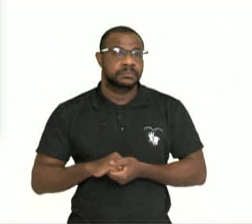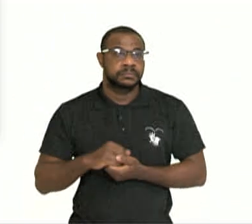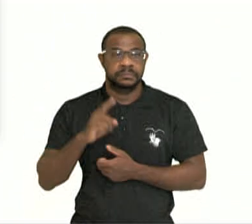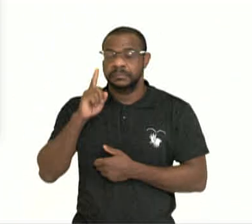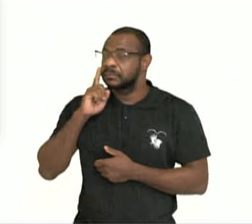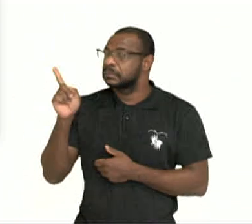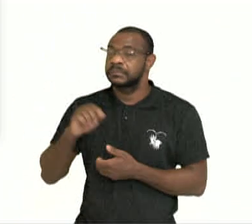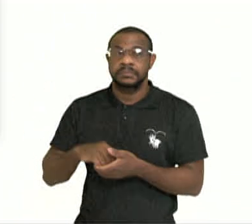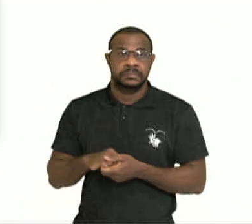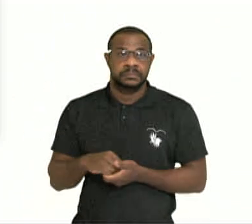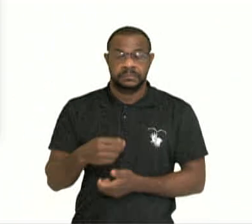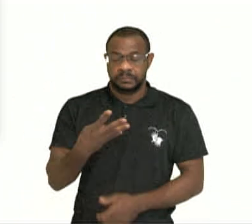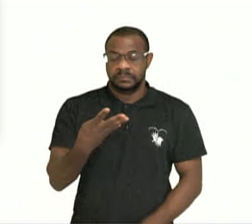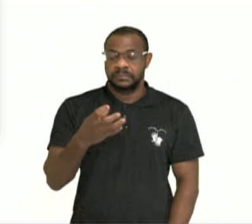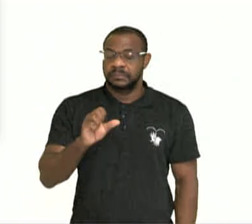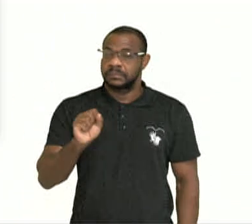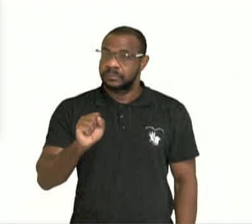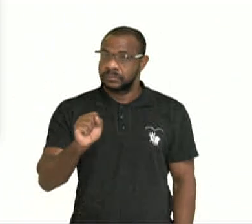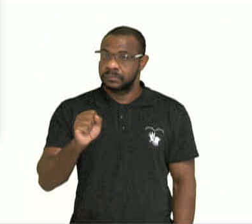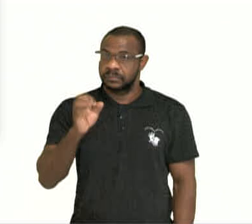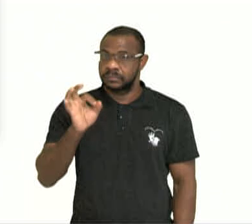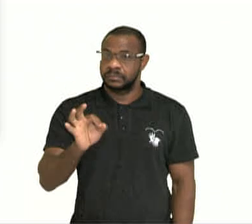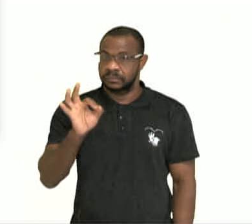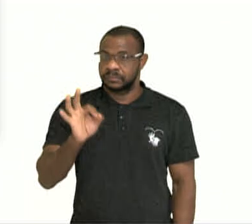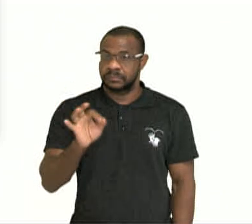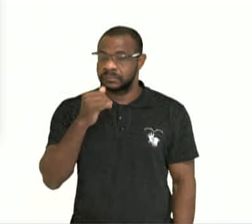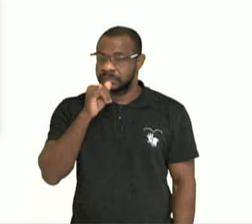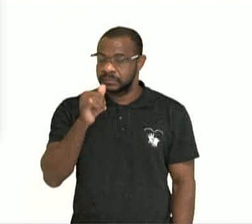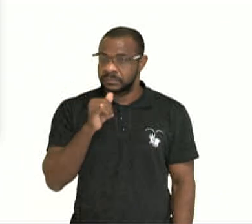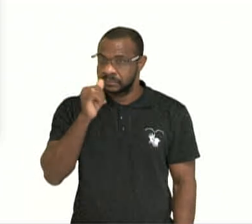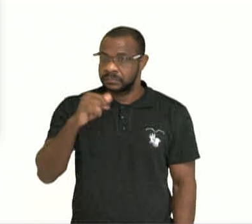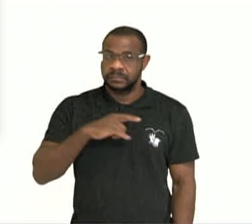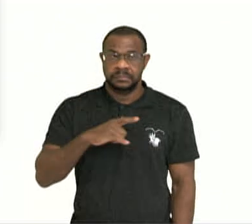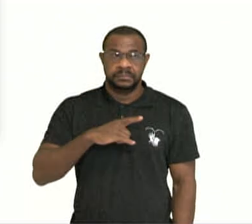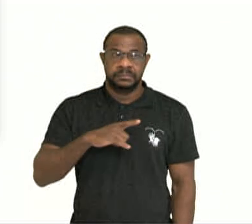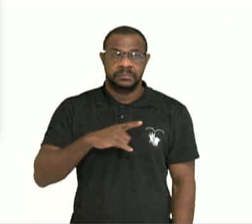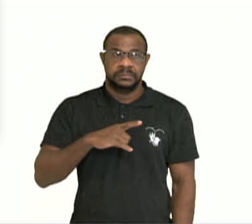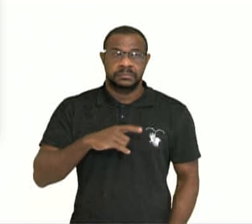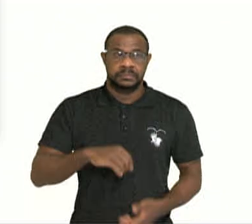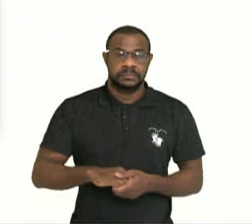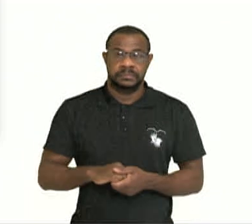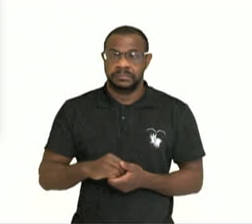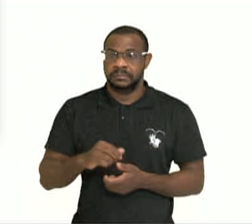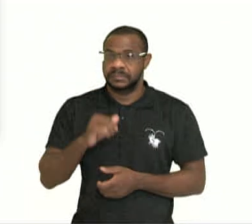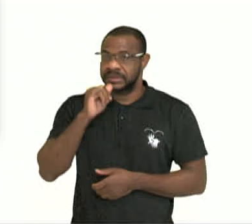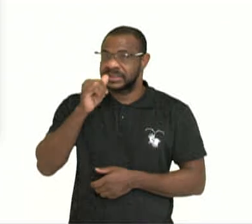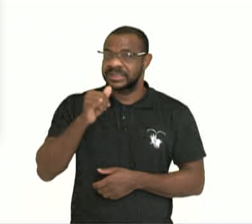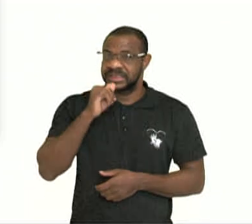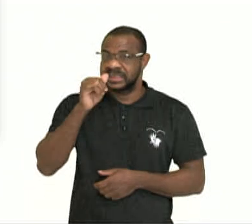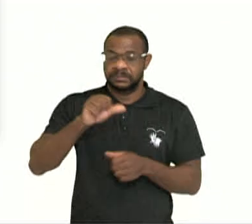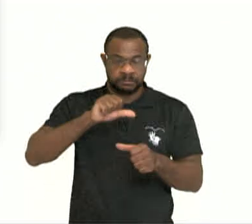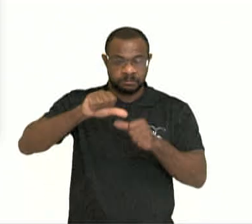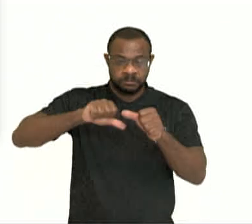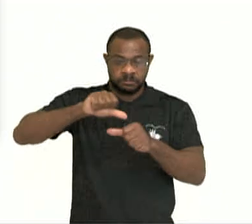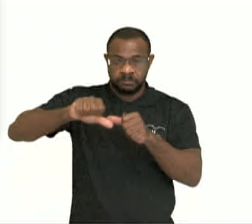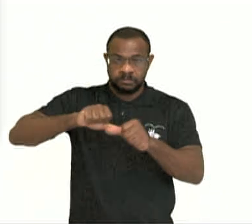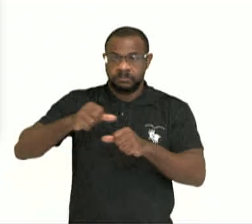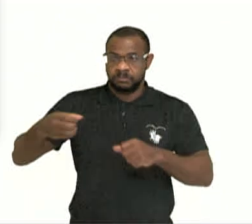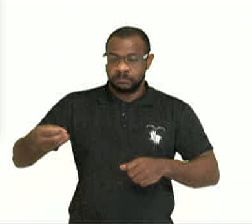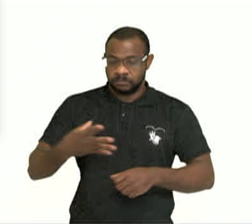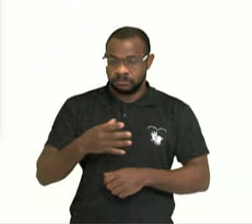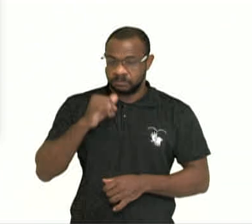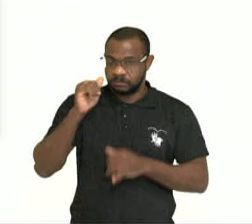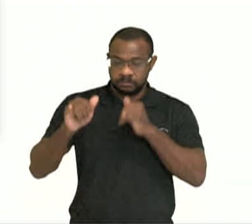tela, 48% da energia do país virá de fontes limpas e renováveis até 2040, segundo